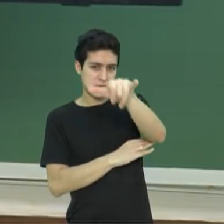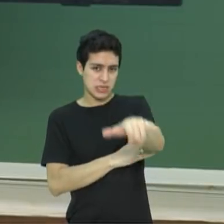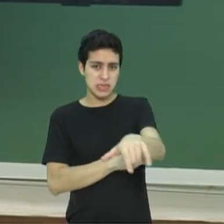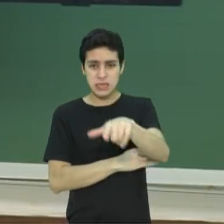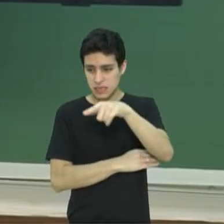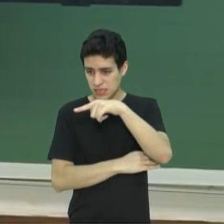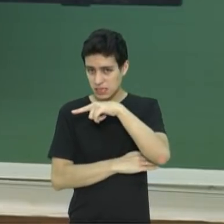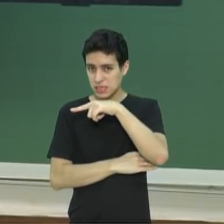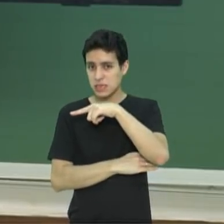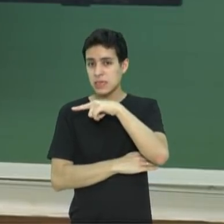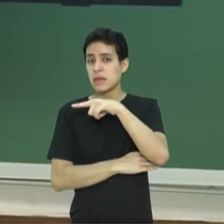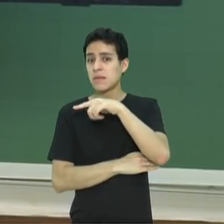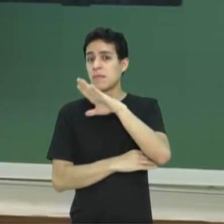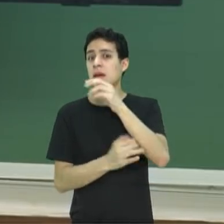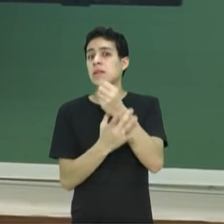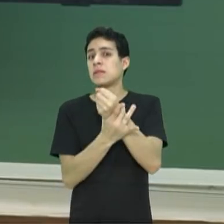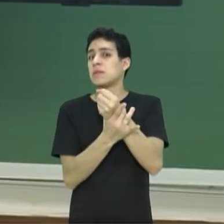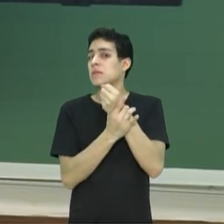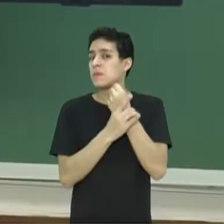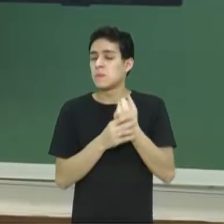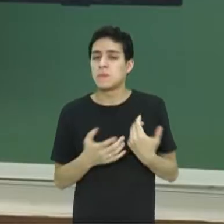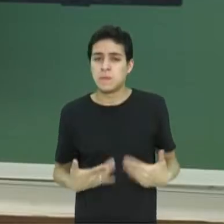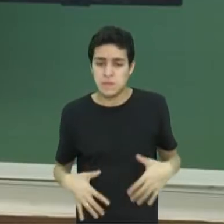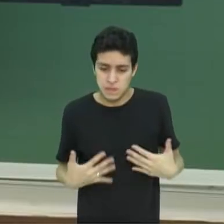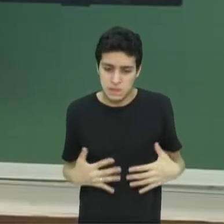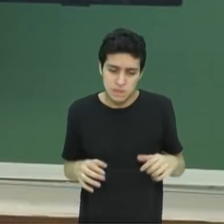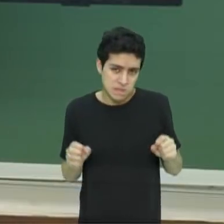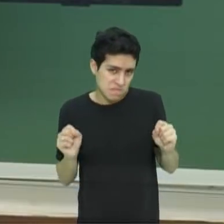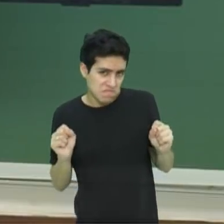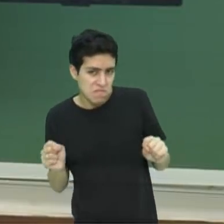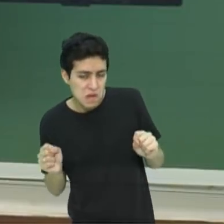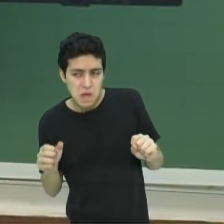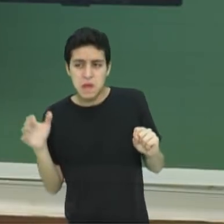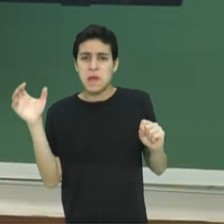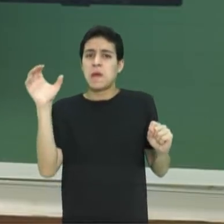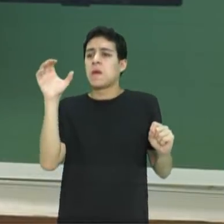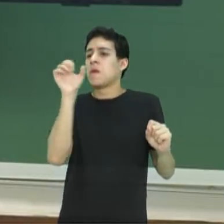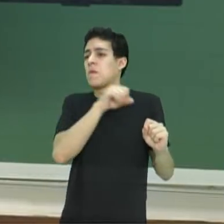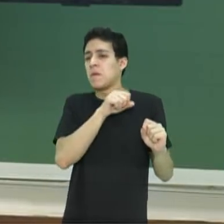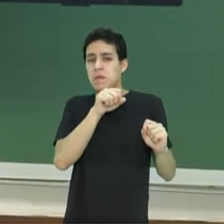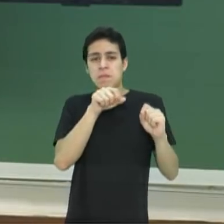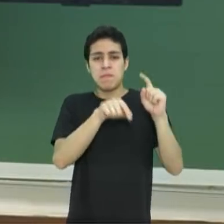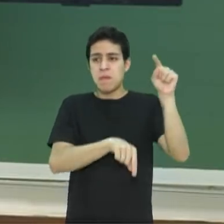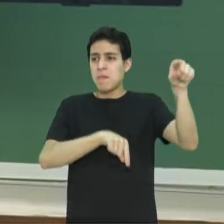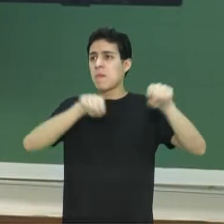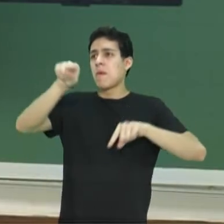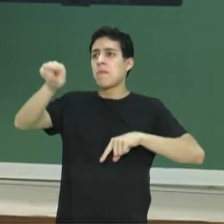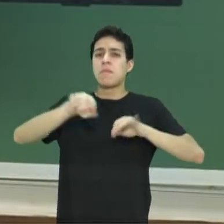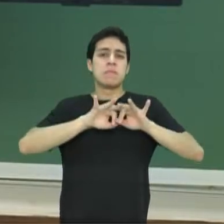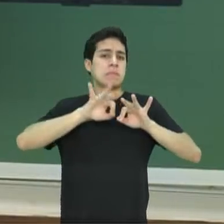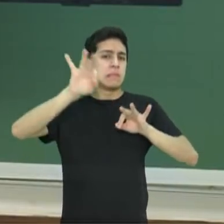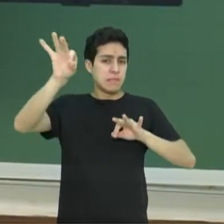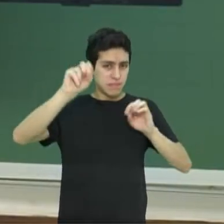transporte dos mais seguros que existem, né? E pode levar você rapidamente a grandes distâncias.